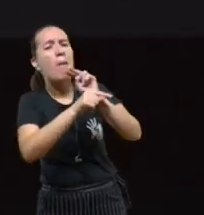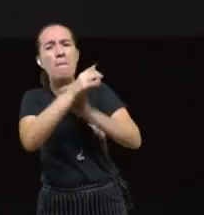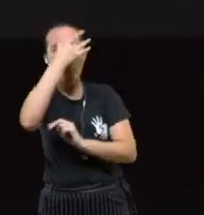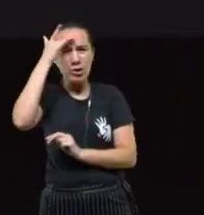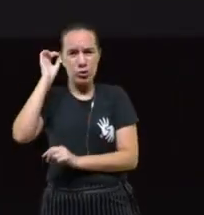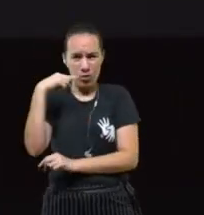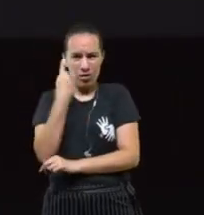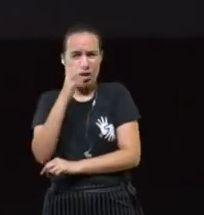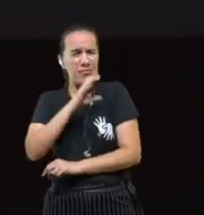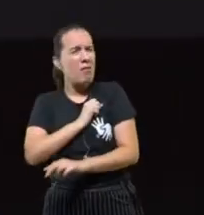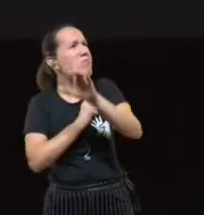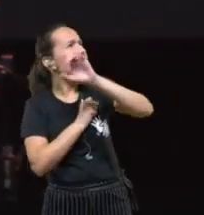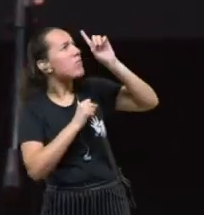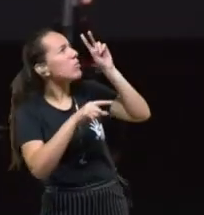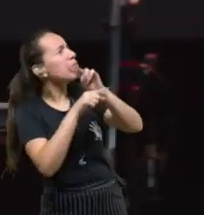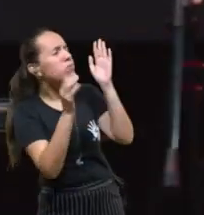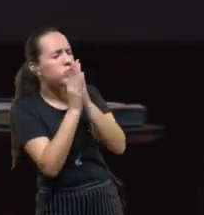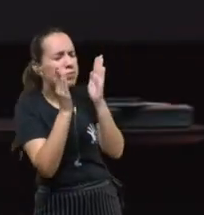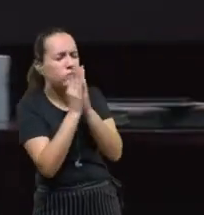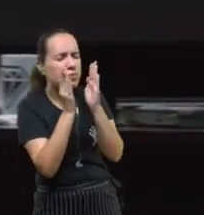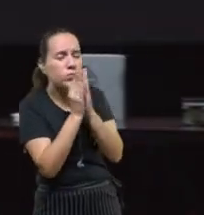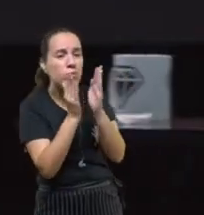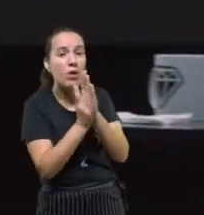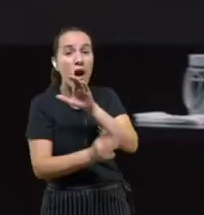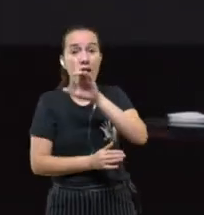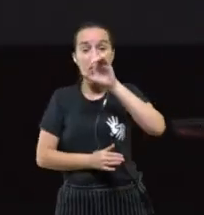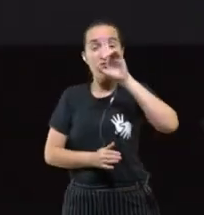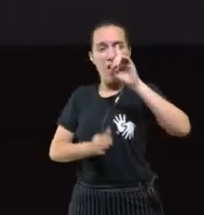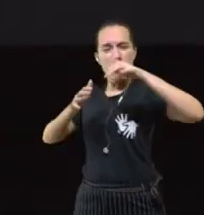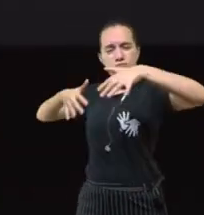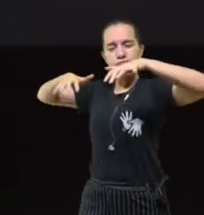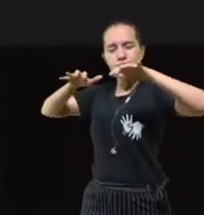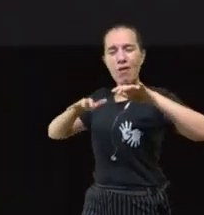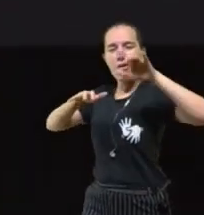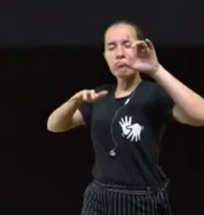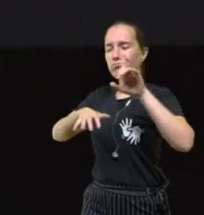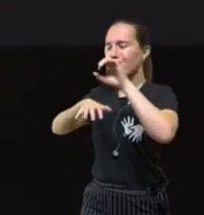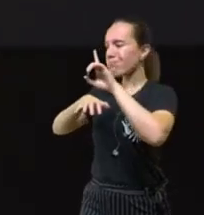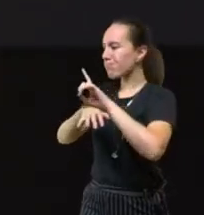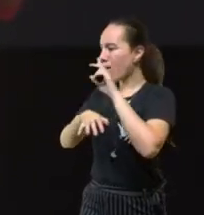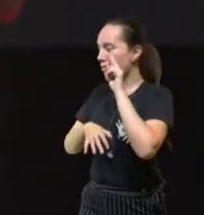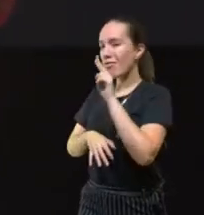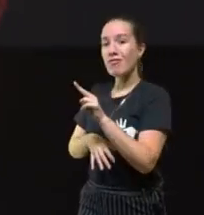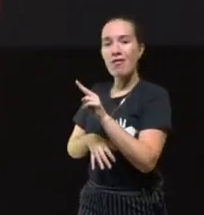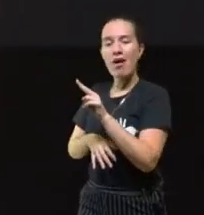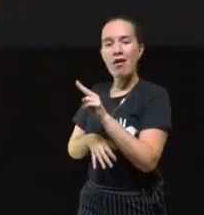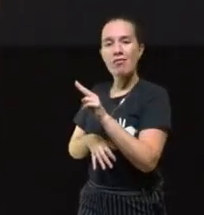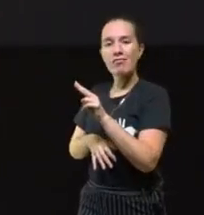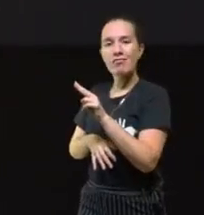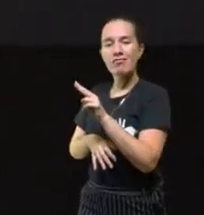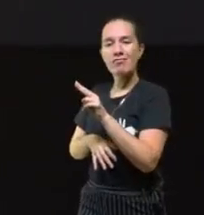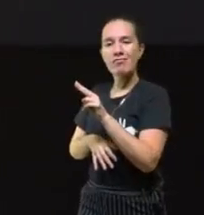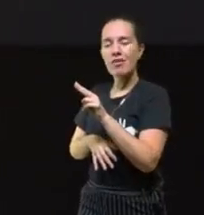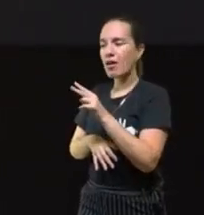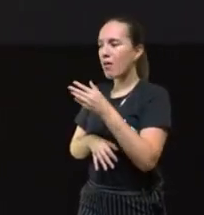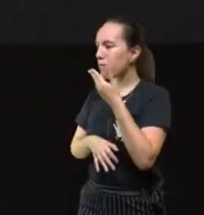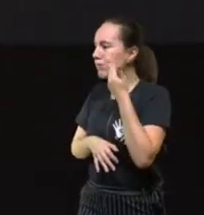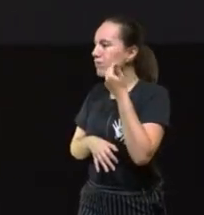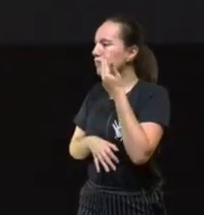Queridos, essas orações vão diante do trono de Deus e vão produzir um